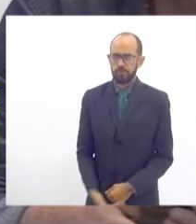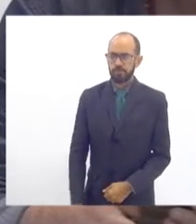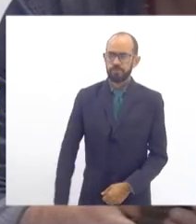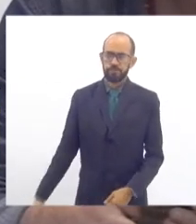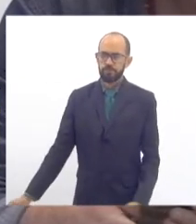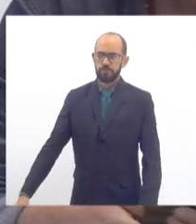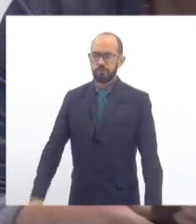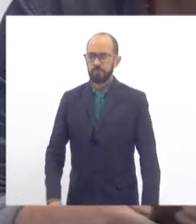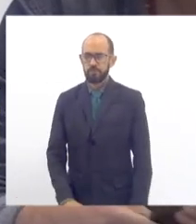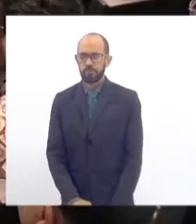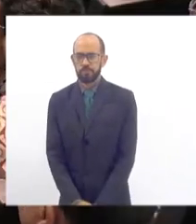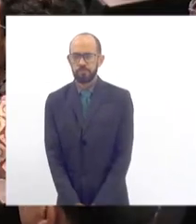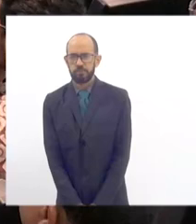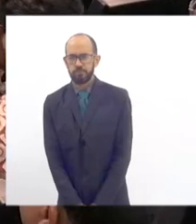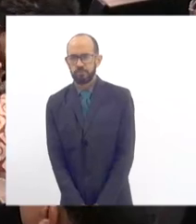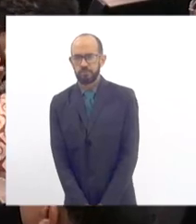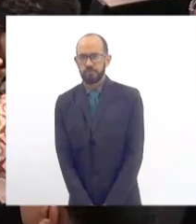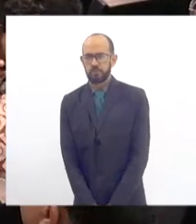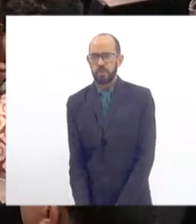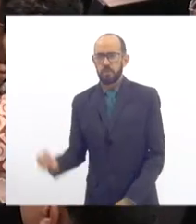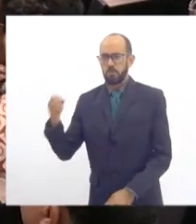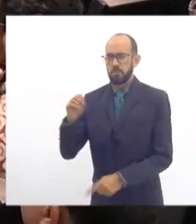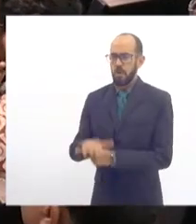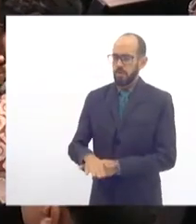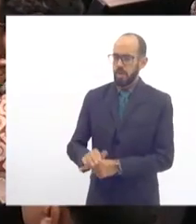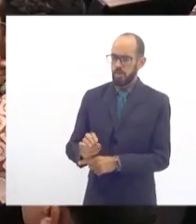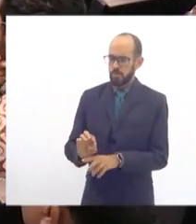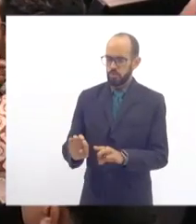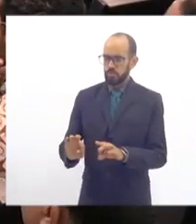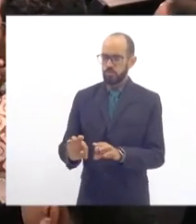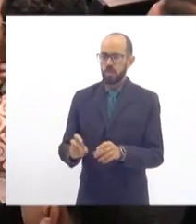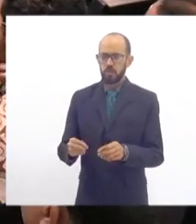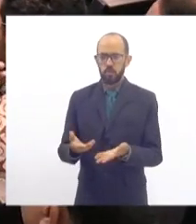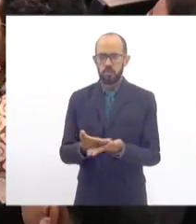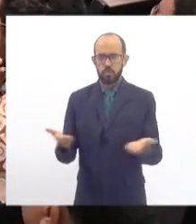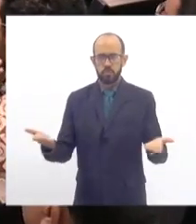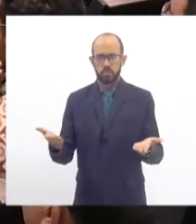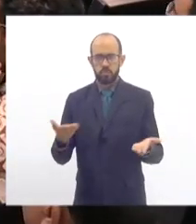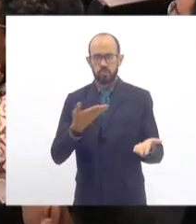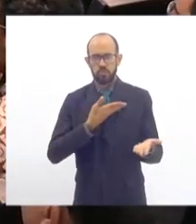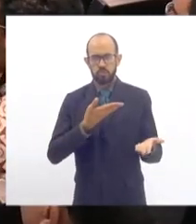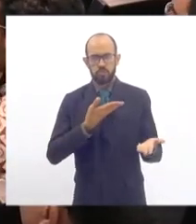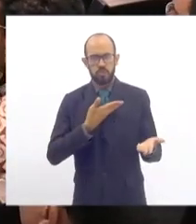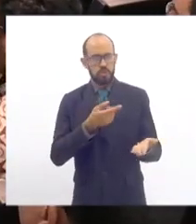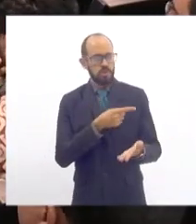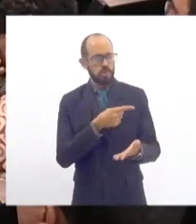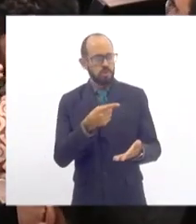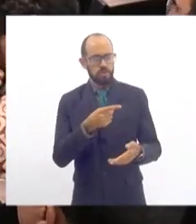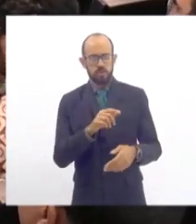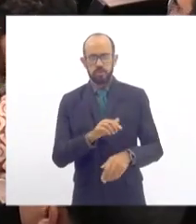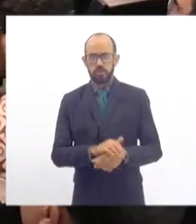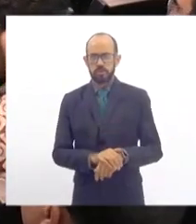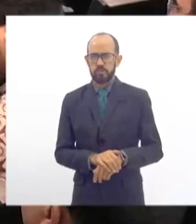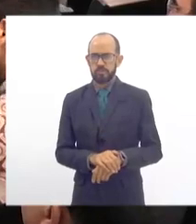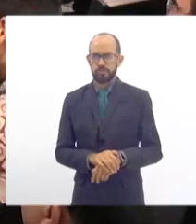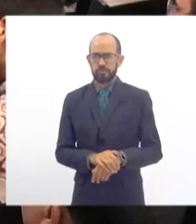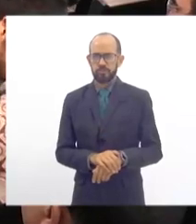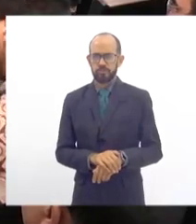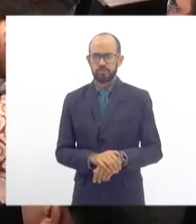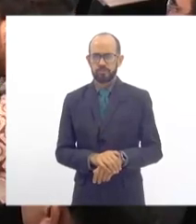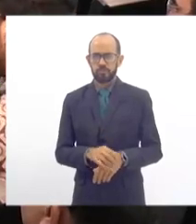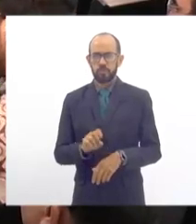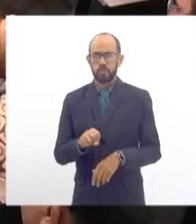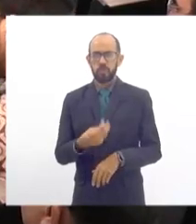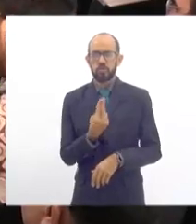Primeiramente, uma boa tarde para todos, companheiras, companheiros. Eu sou